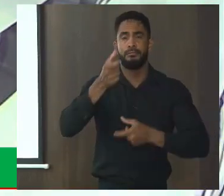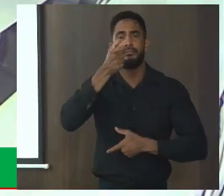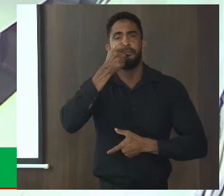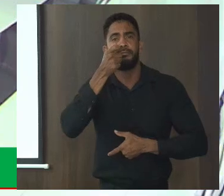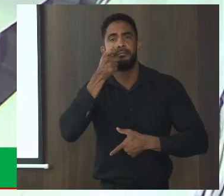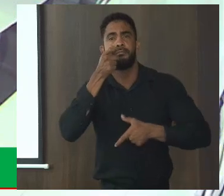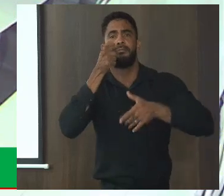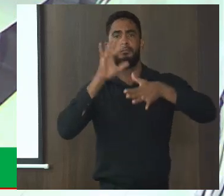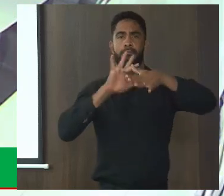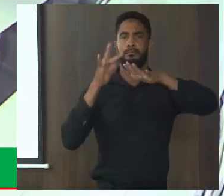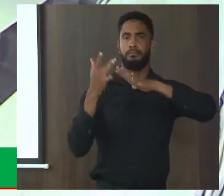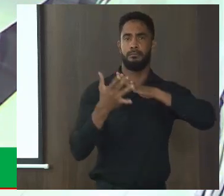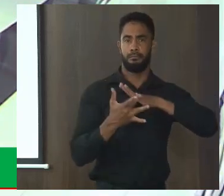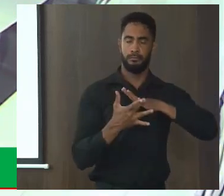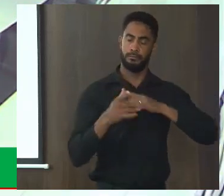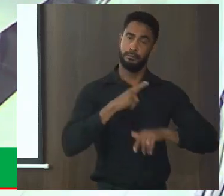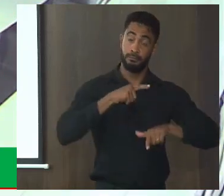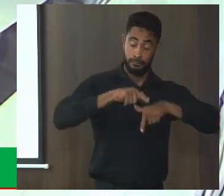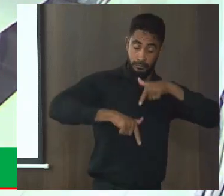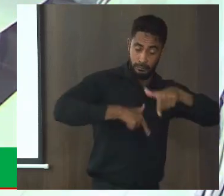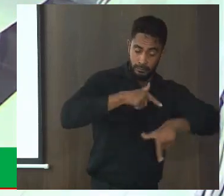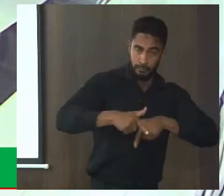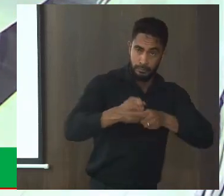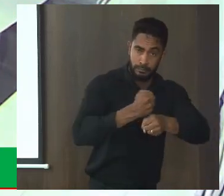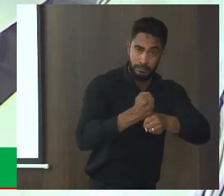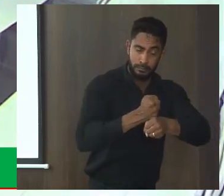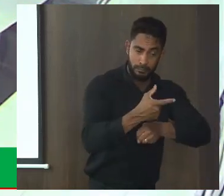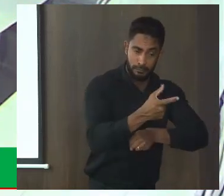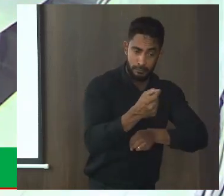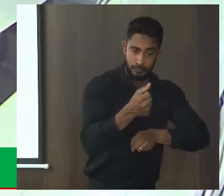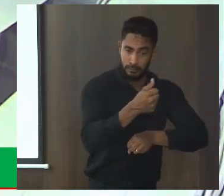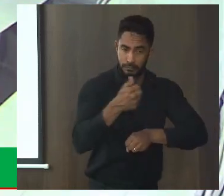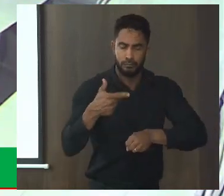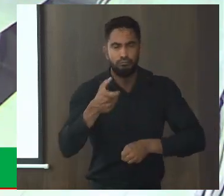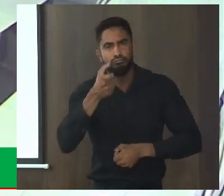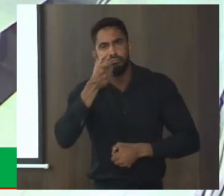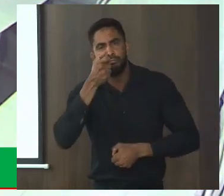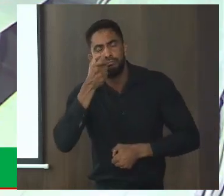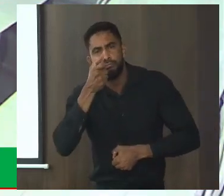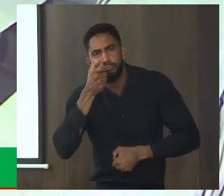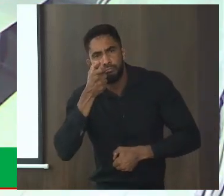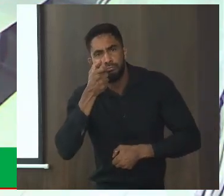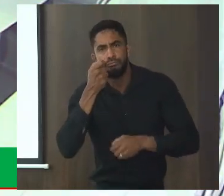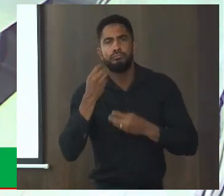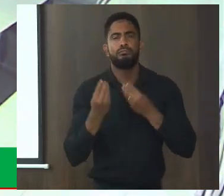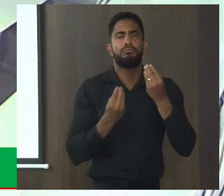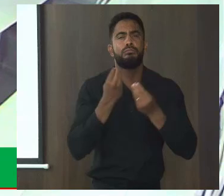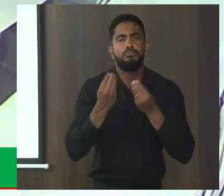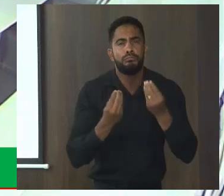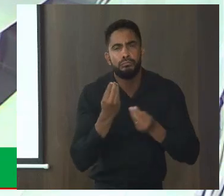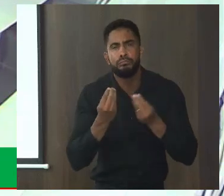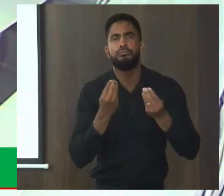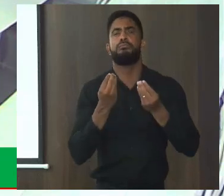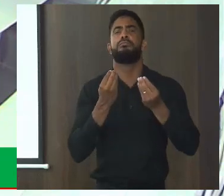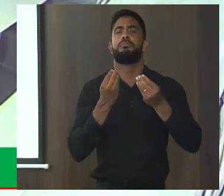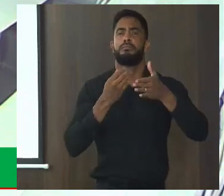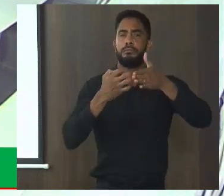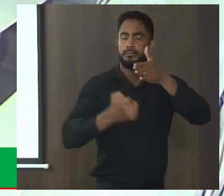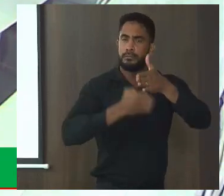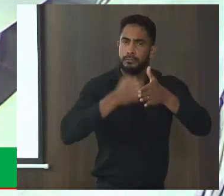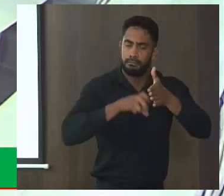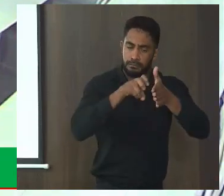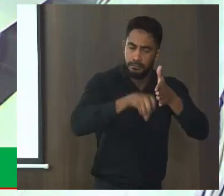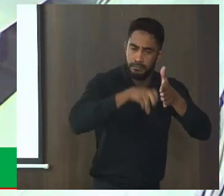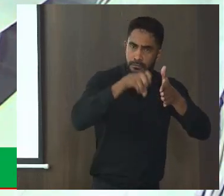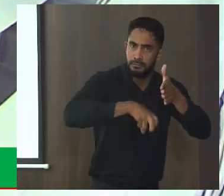assistem. Nós temos esse trabalho desde 2012, que é acompanhar a condição que se encontra a mineradora Riacho